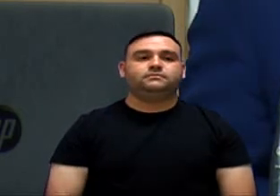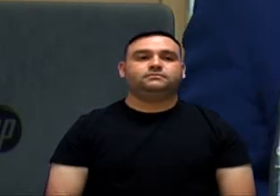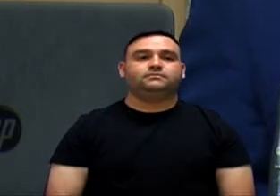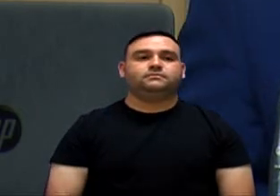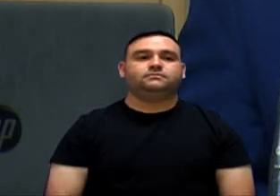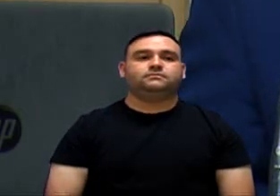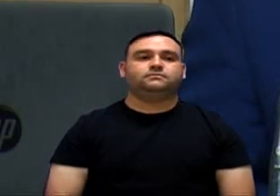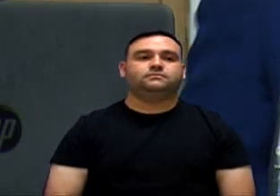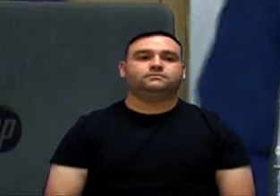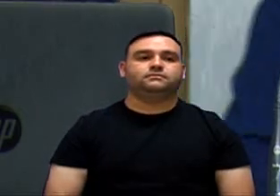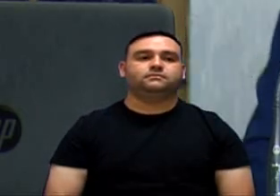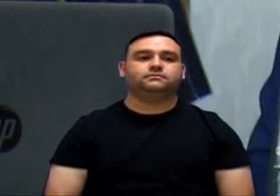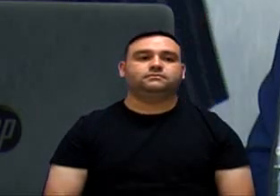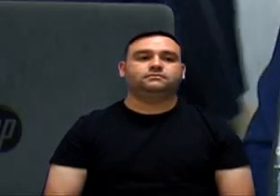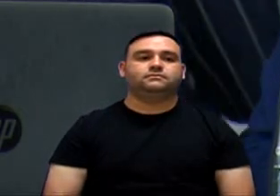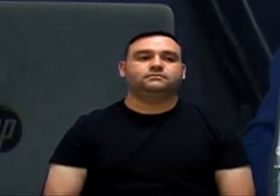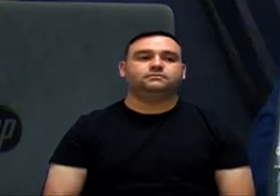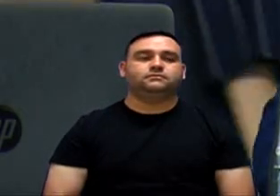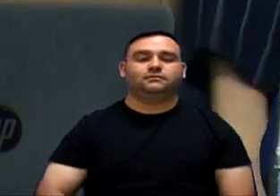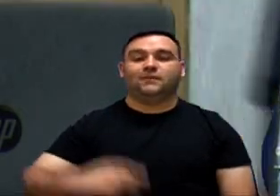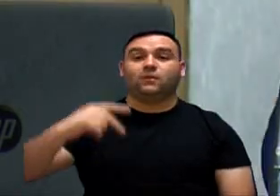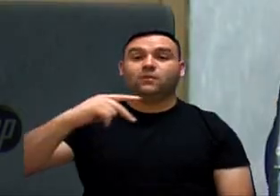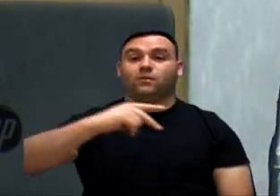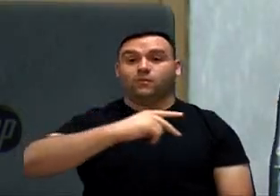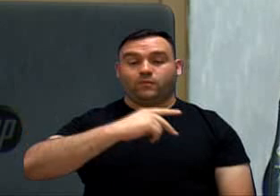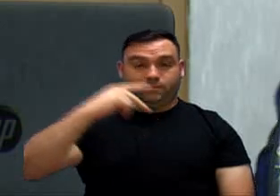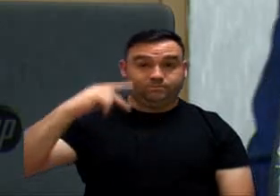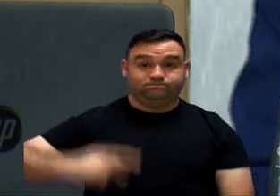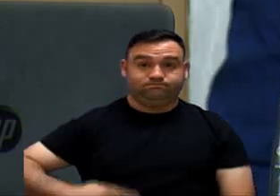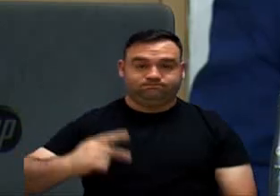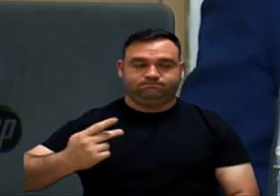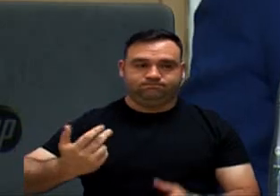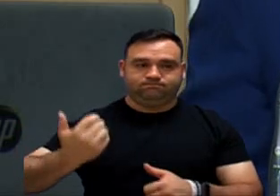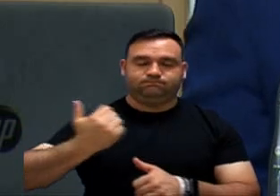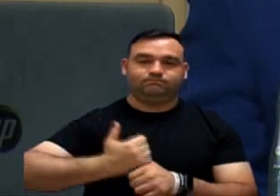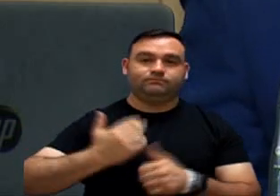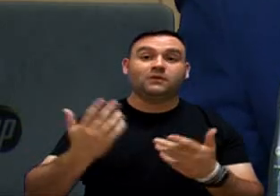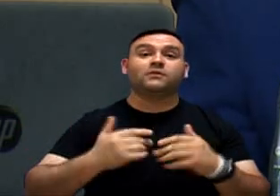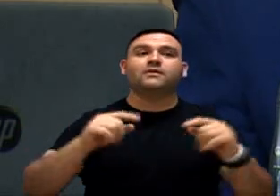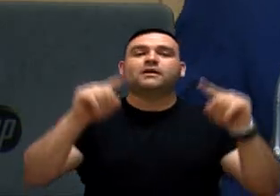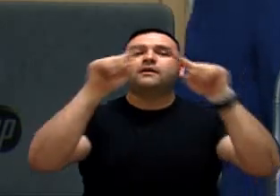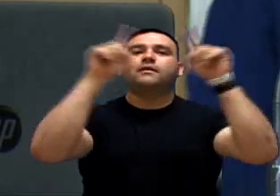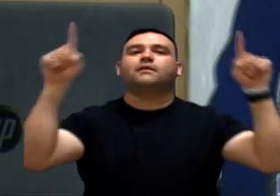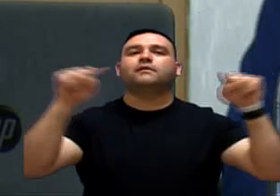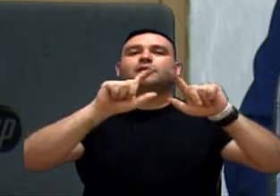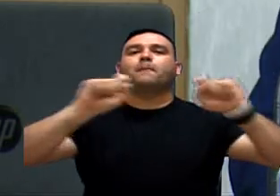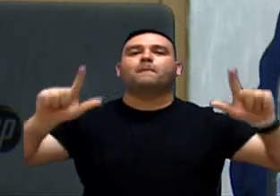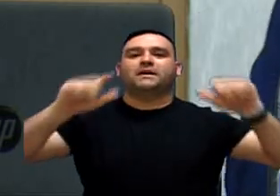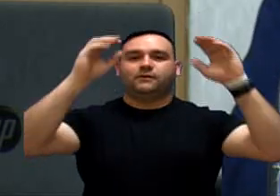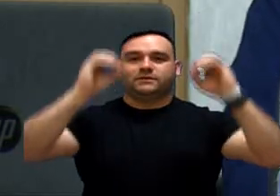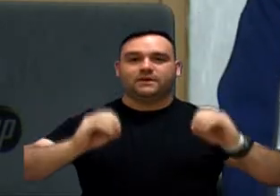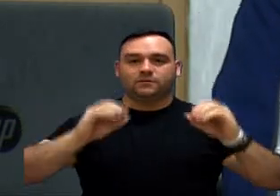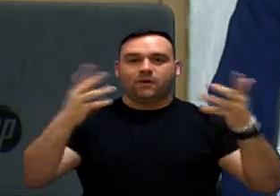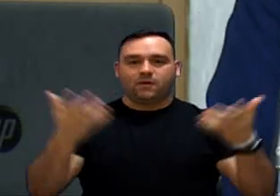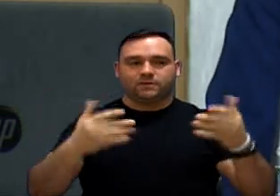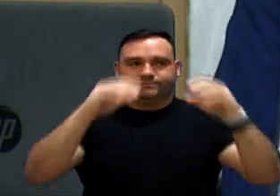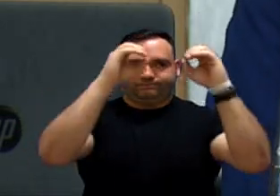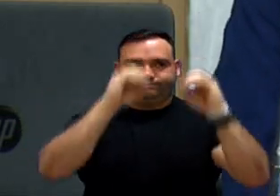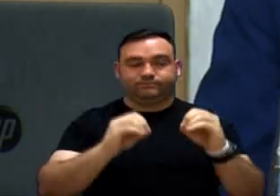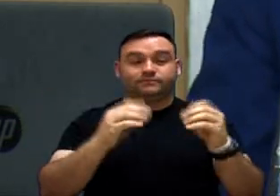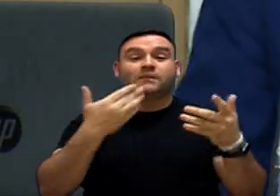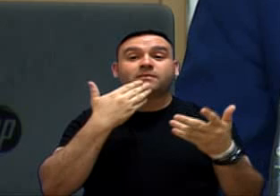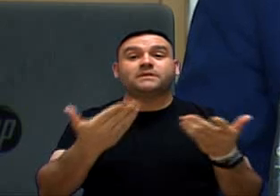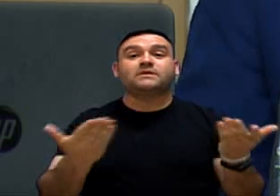sessão extraordinária. O presidente vai assumir aqui. Não, vamos zerar o painel. Zerar o painel,